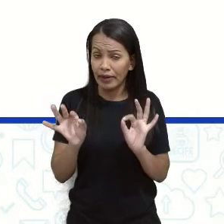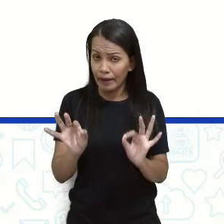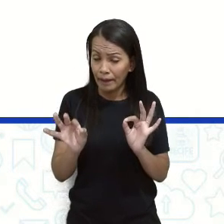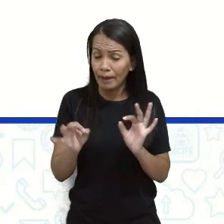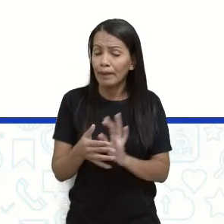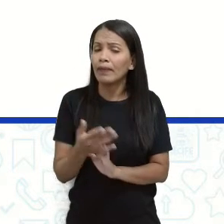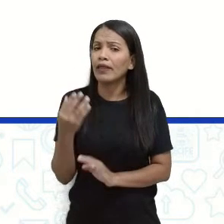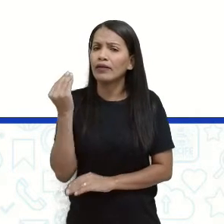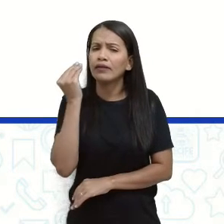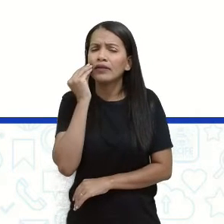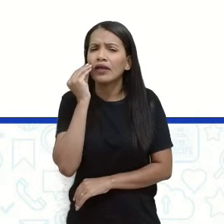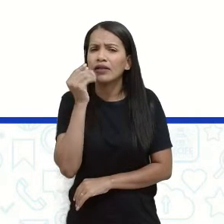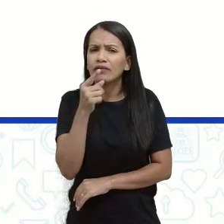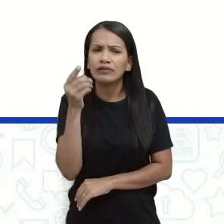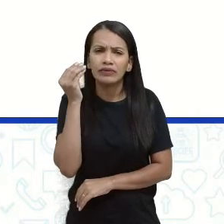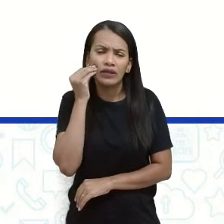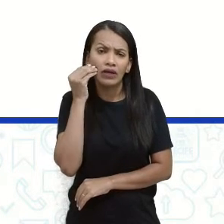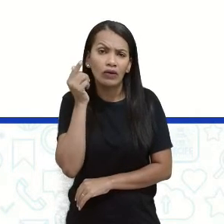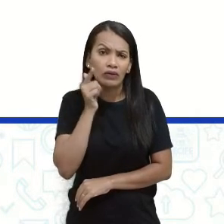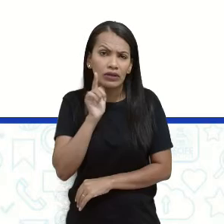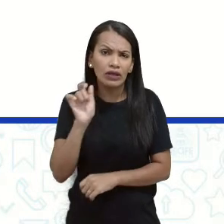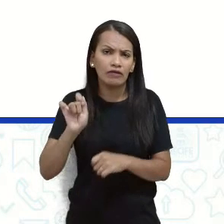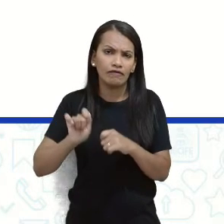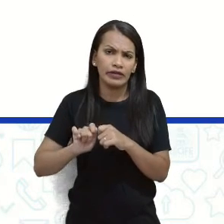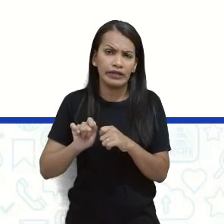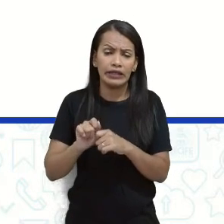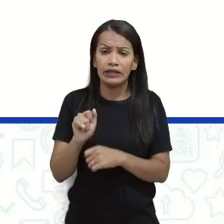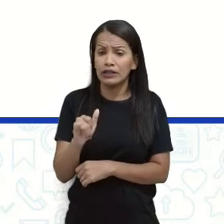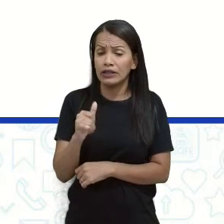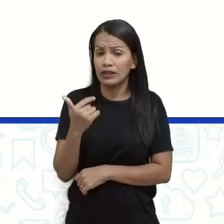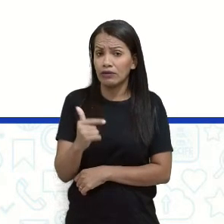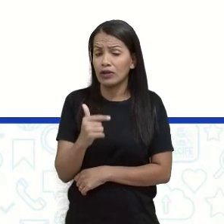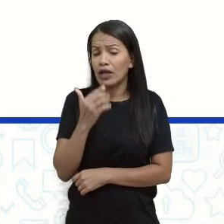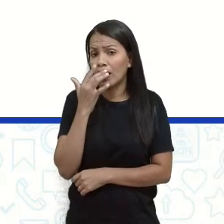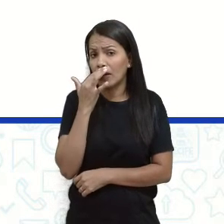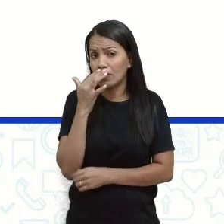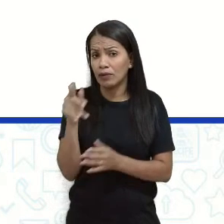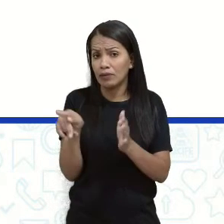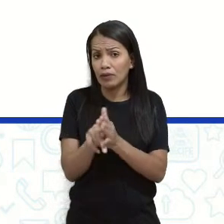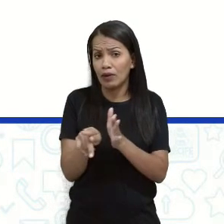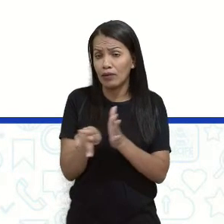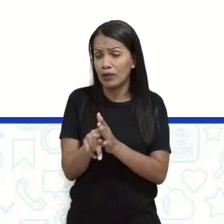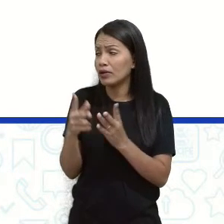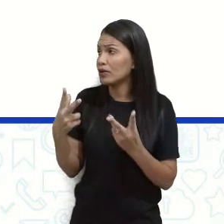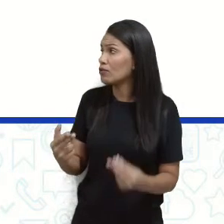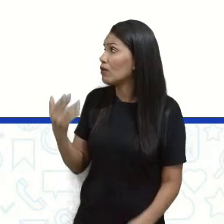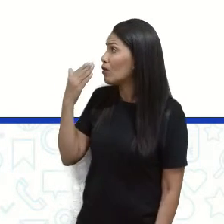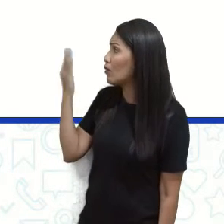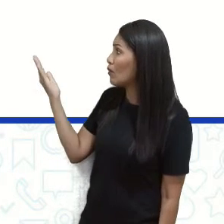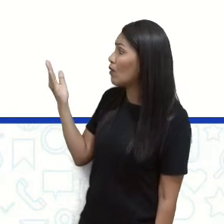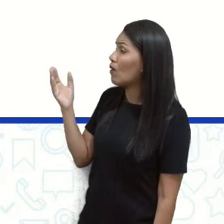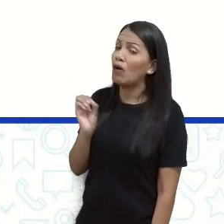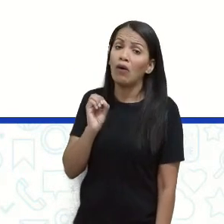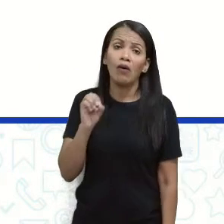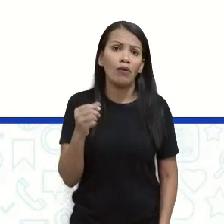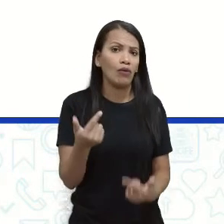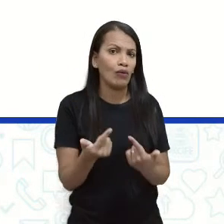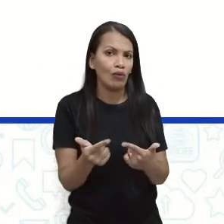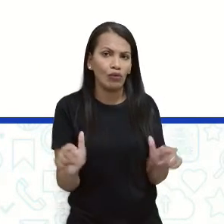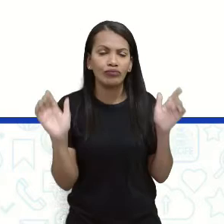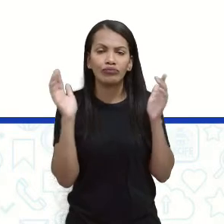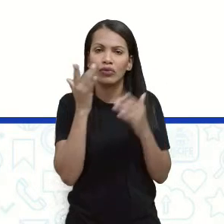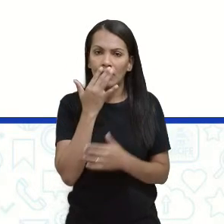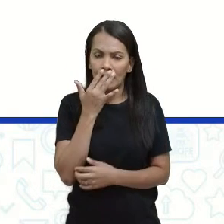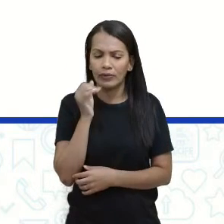aí. Tenta ver se você consegue fazer. Se não tiver as cores específicas que está na tela, pode ser com outras cores ou sem cor alguma, apenas